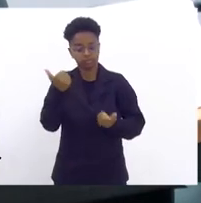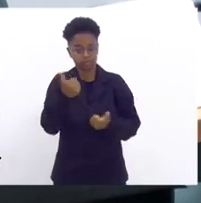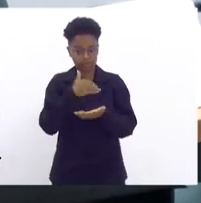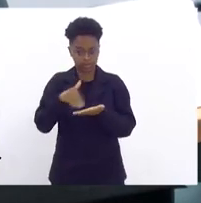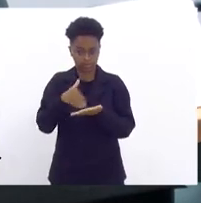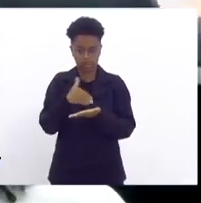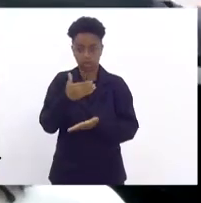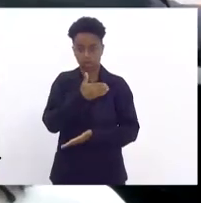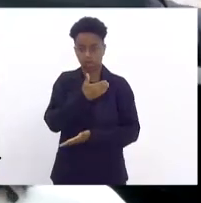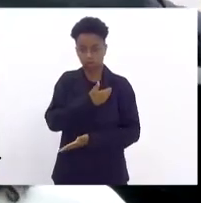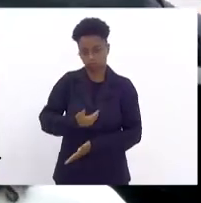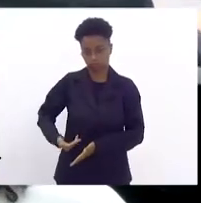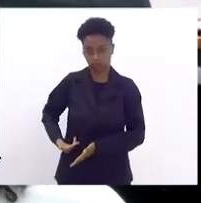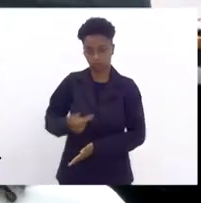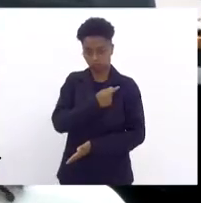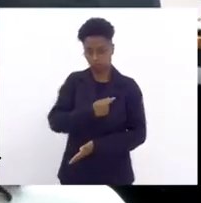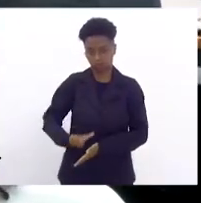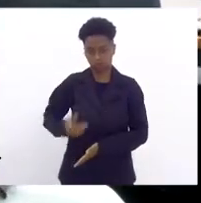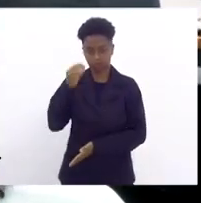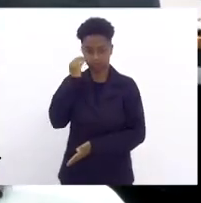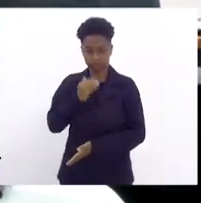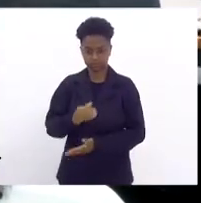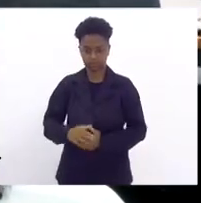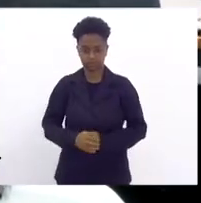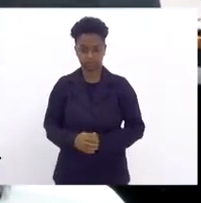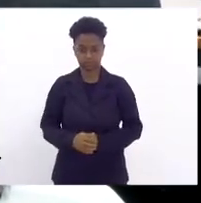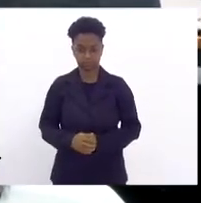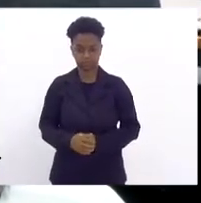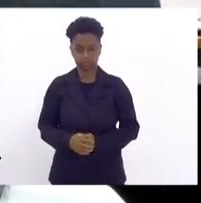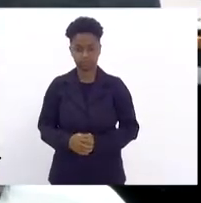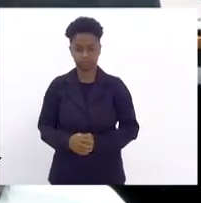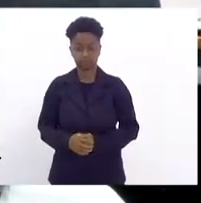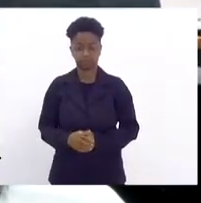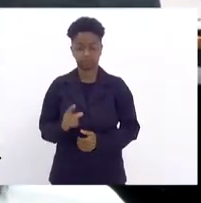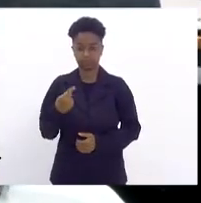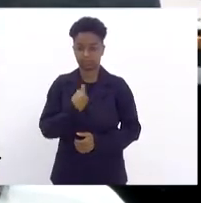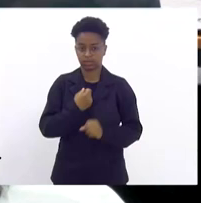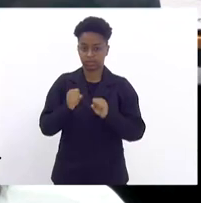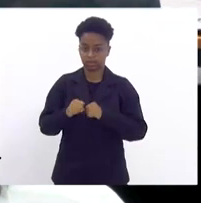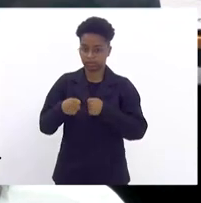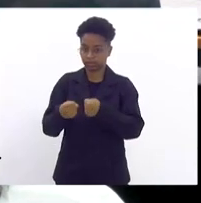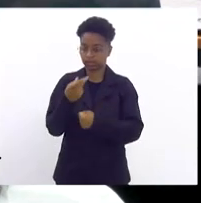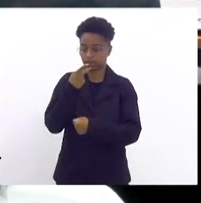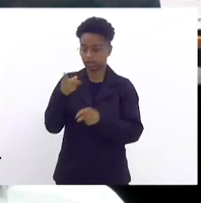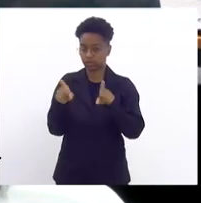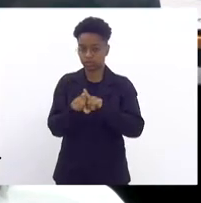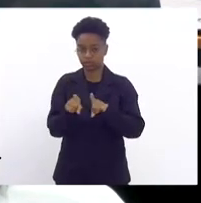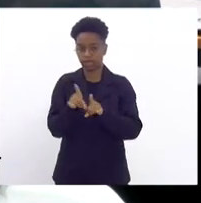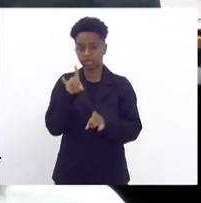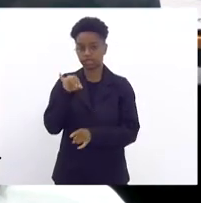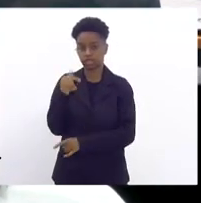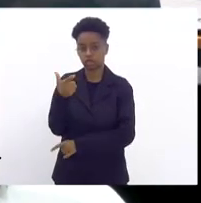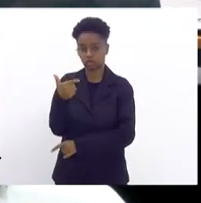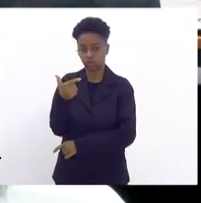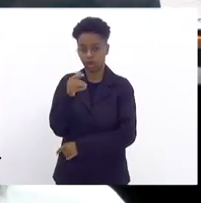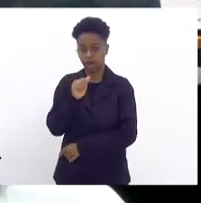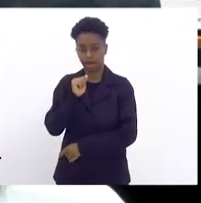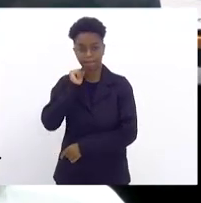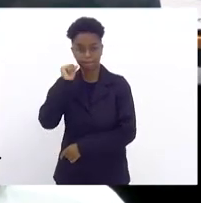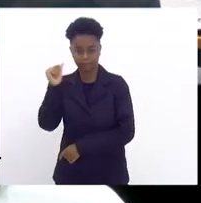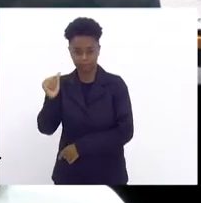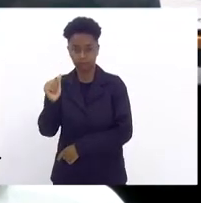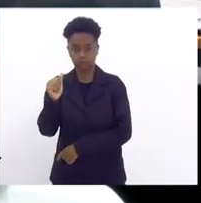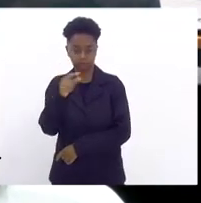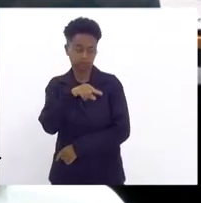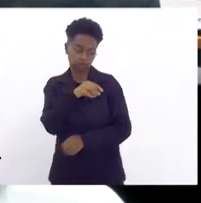Castro pegando uma fala aqui Dr Guilherme é Nossa defensor também citou eu no dia 12 de Abril quando